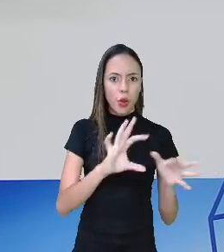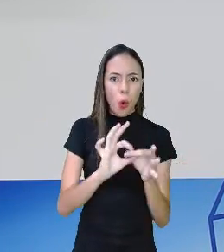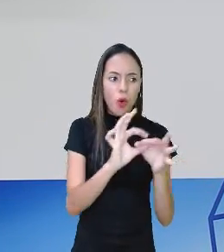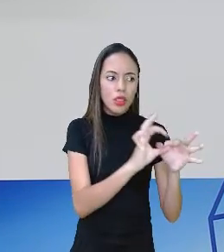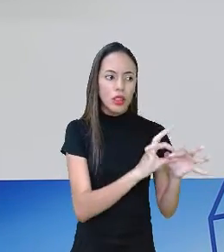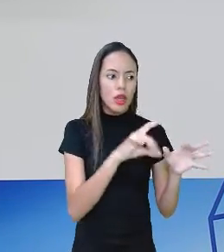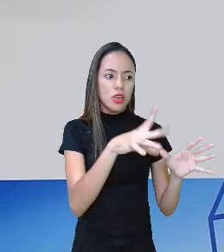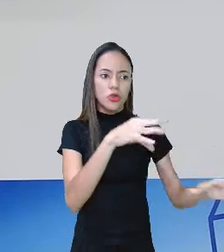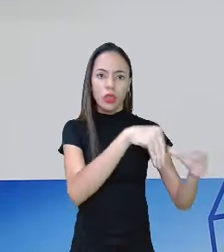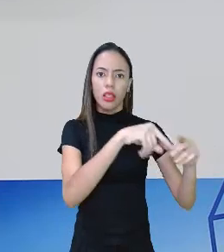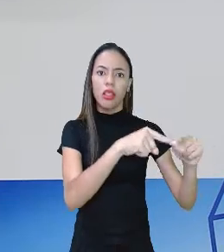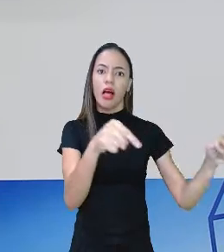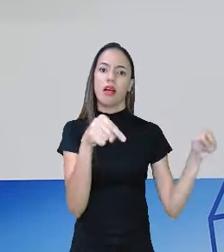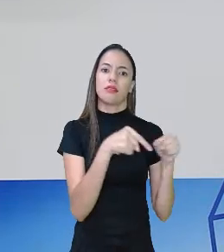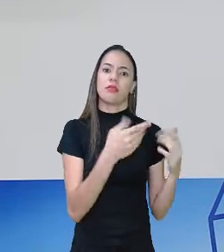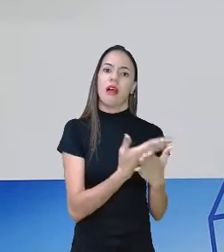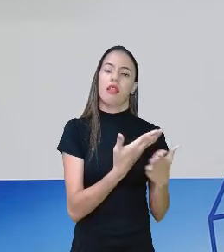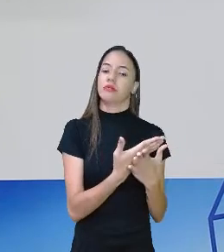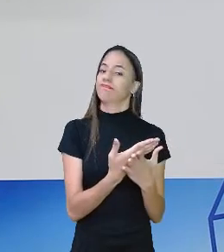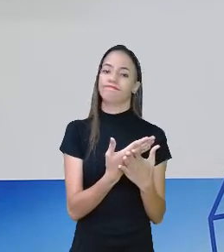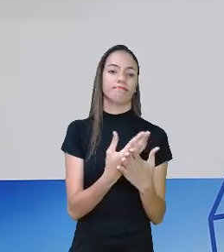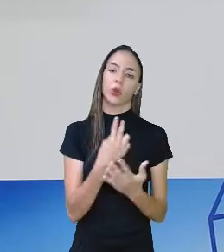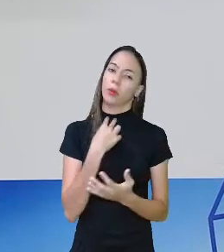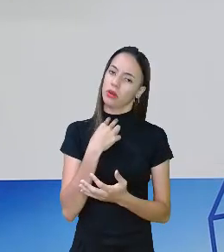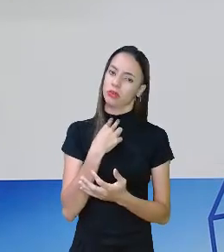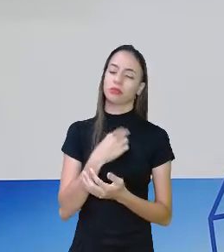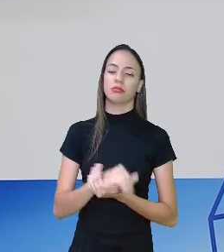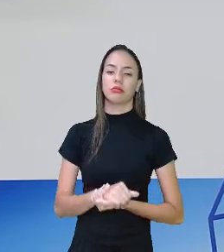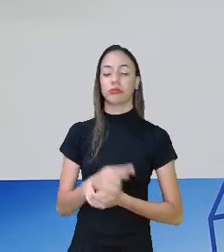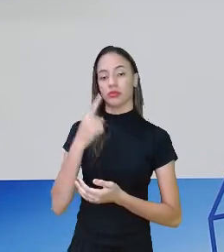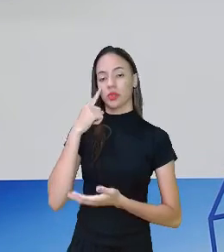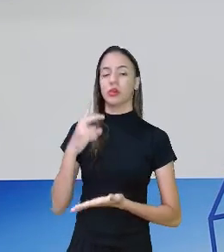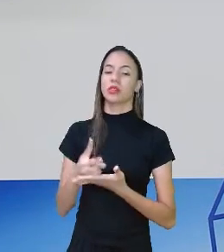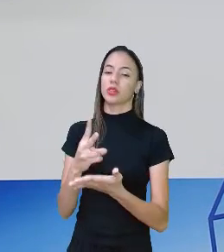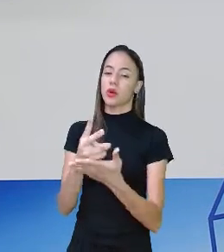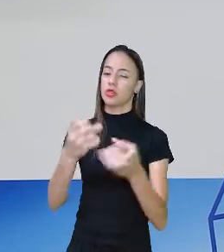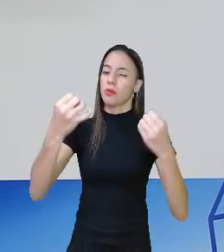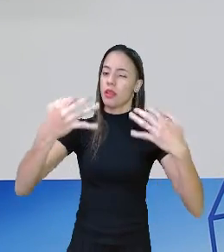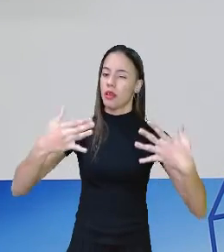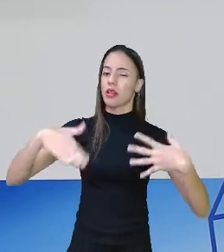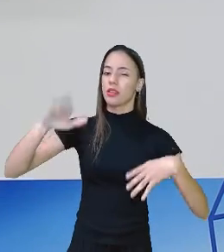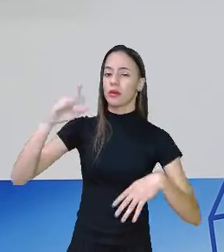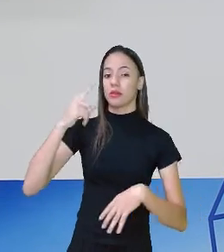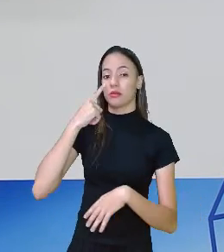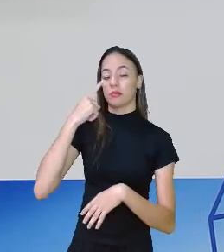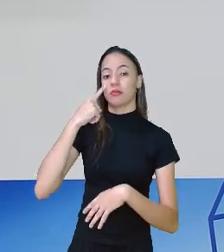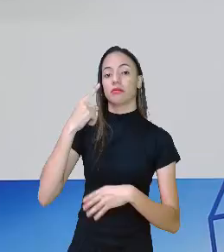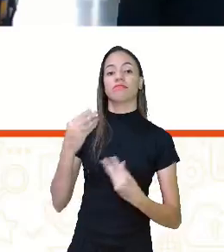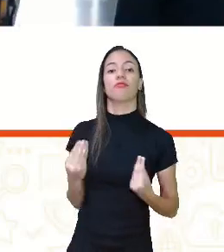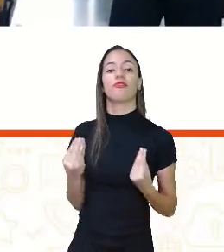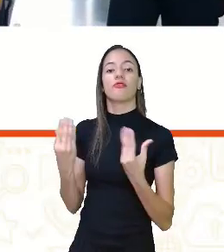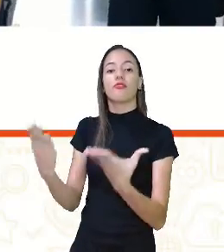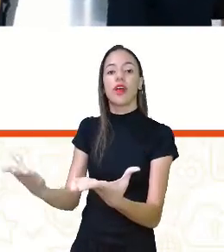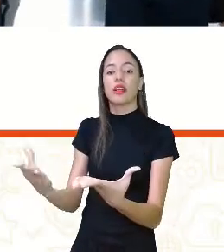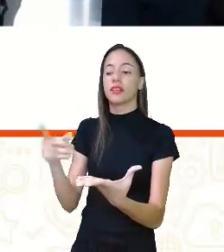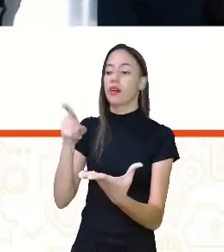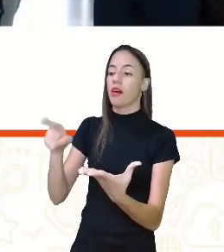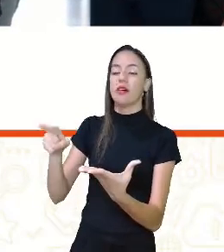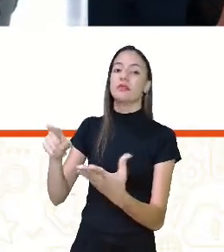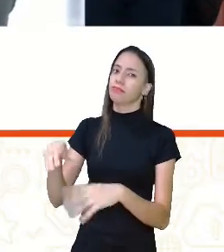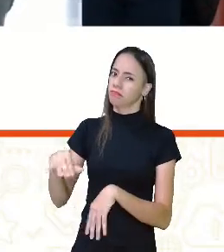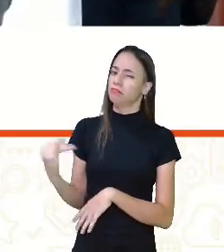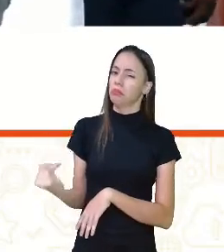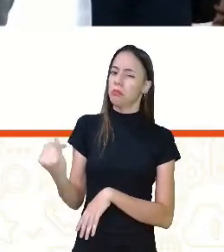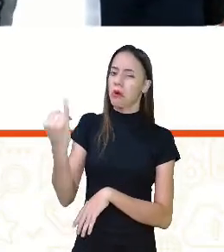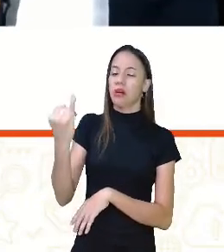sala. Mas vamos seguir falando mais sobre isso. Promover, é muito